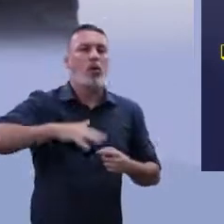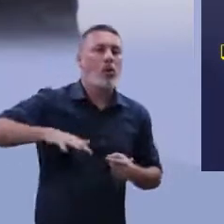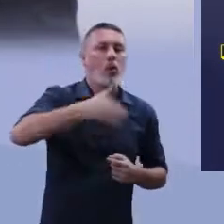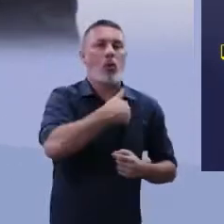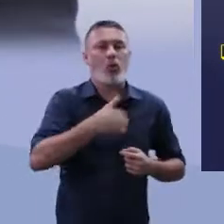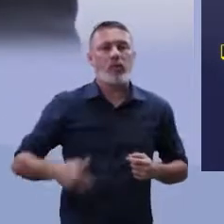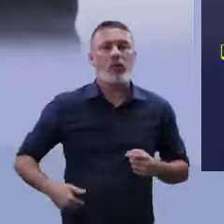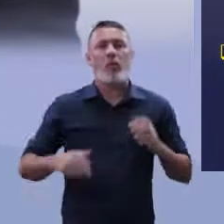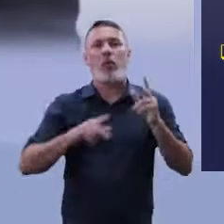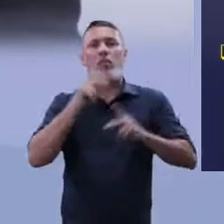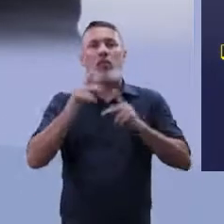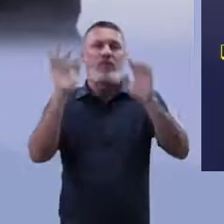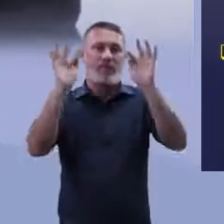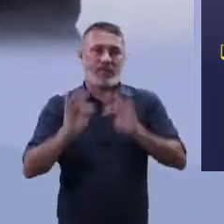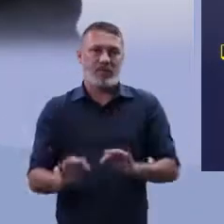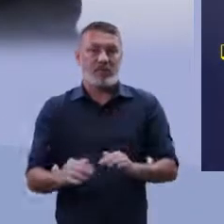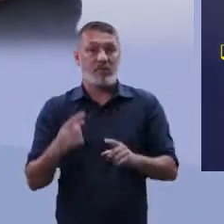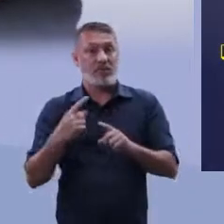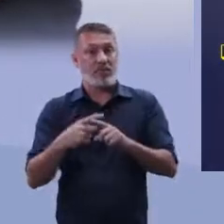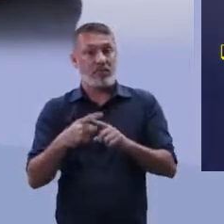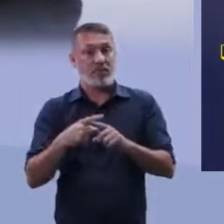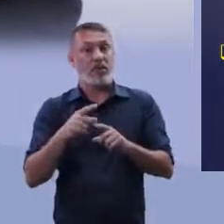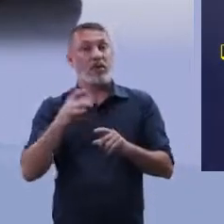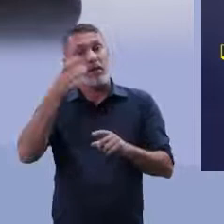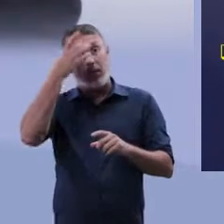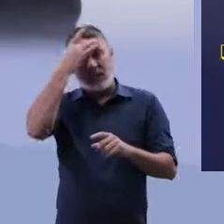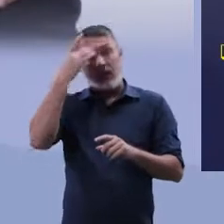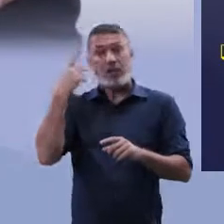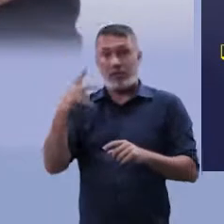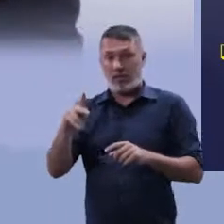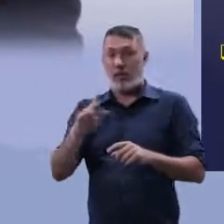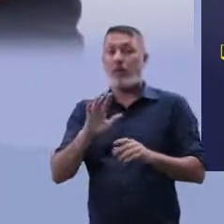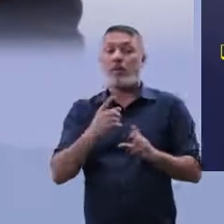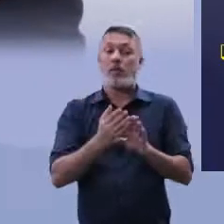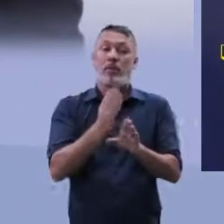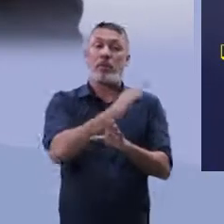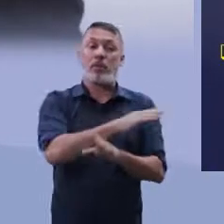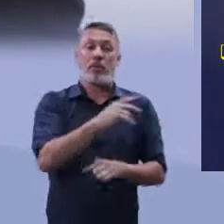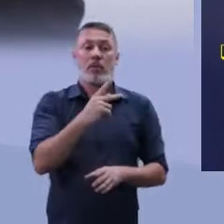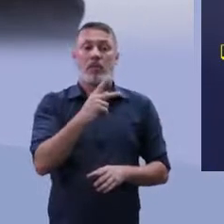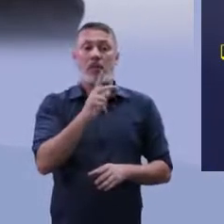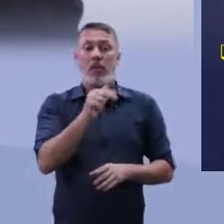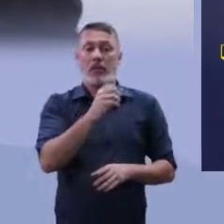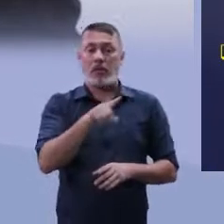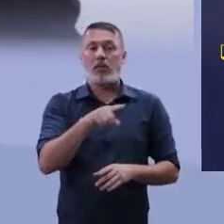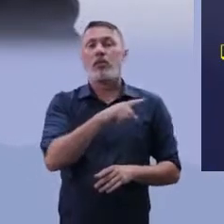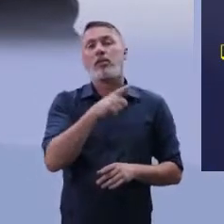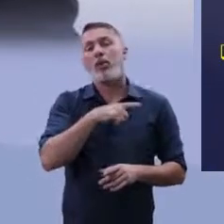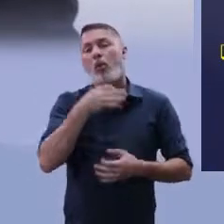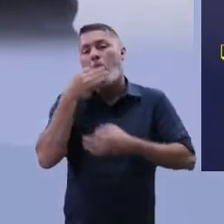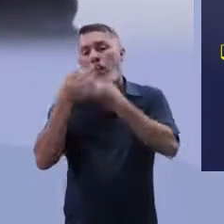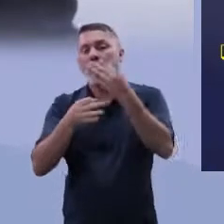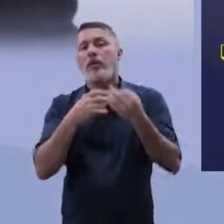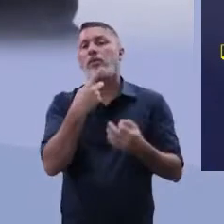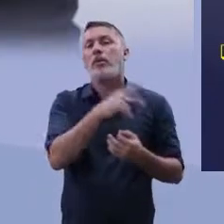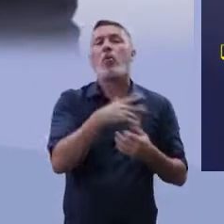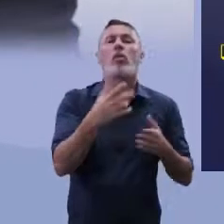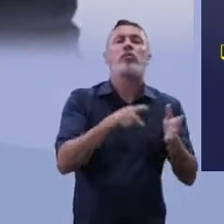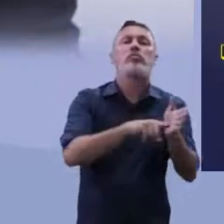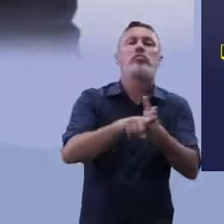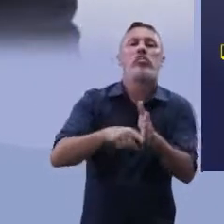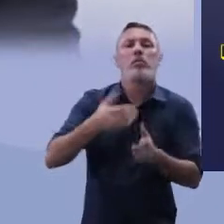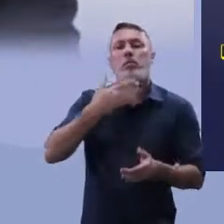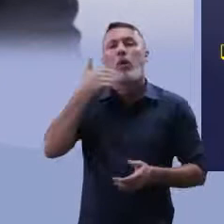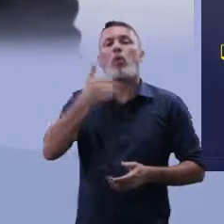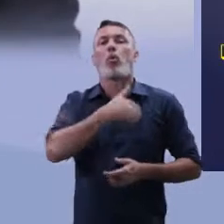os sujeitos sejam felizes. Isso era o que Platão, o que Aristóteles defendia. O objetivo para Aristóteles é investigar qual a